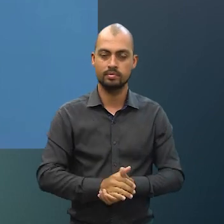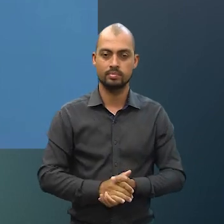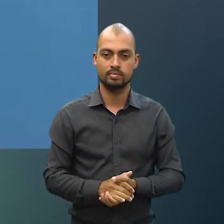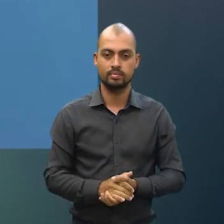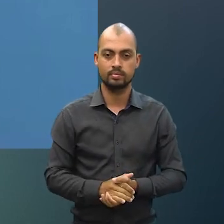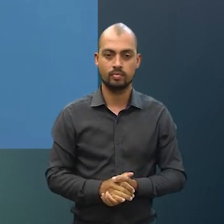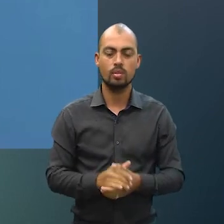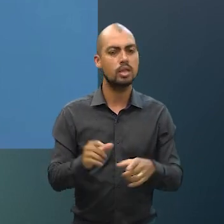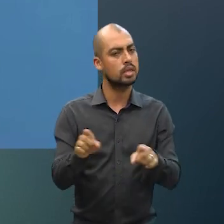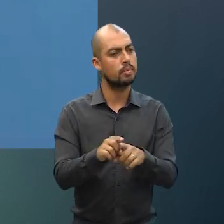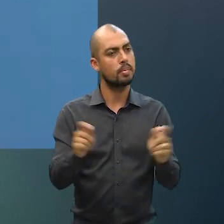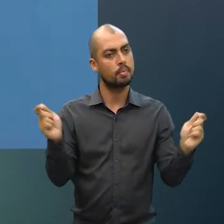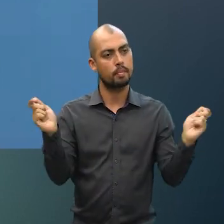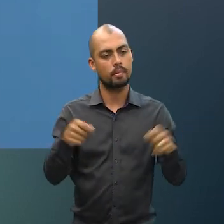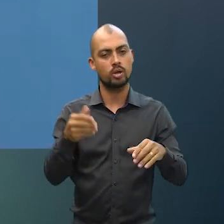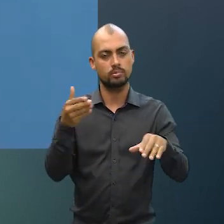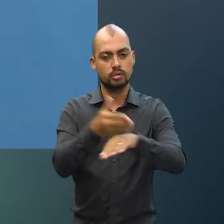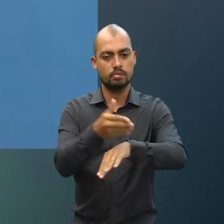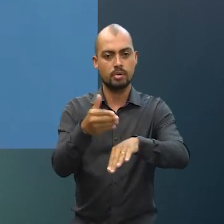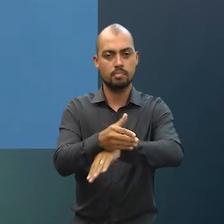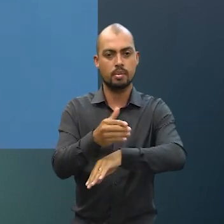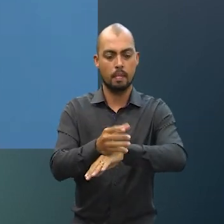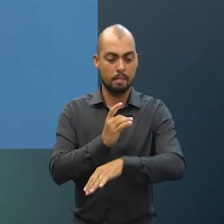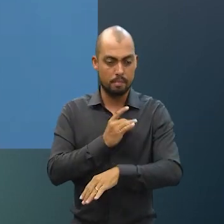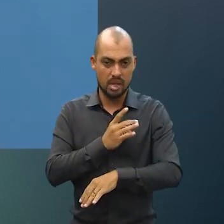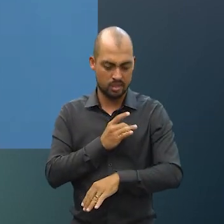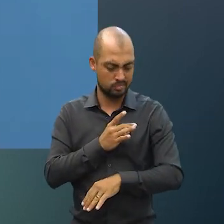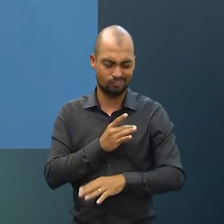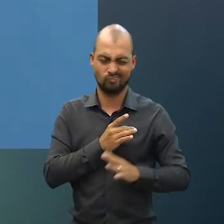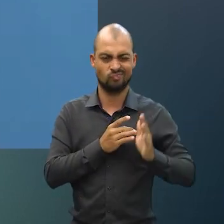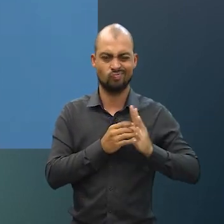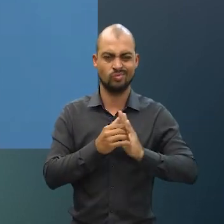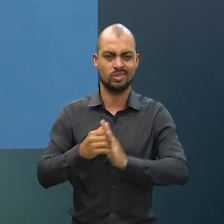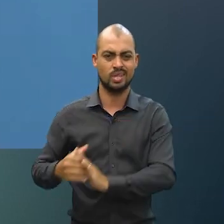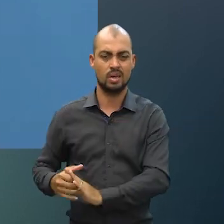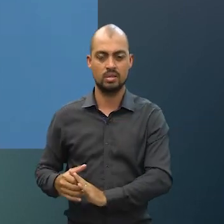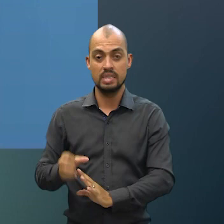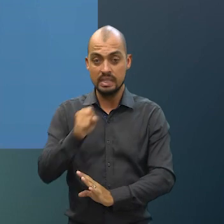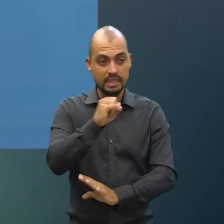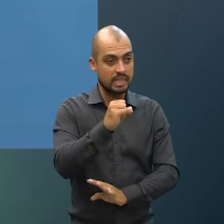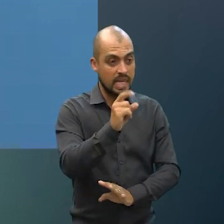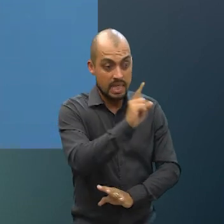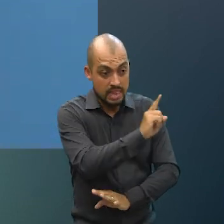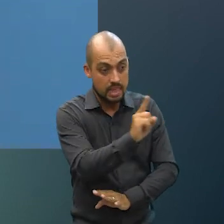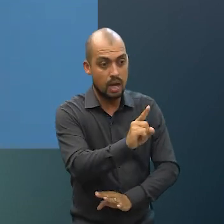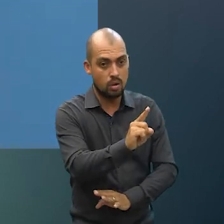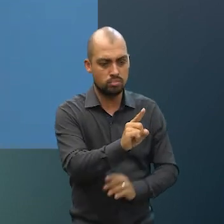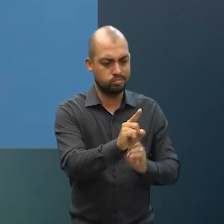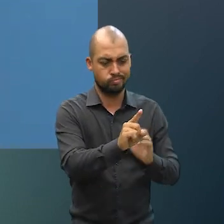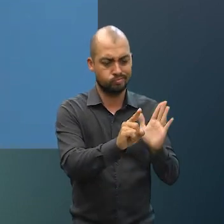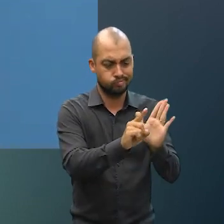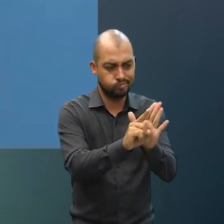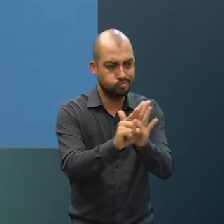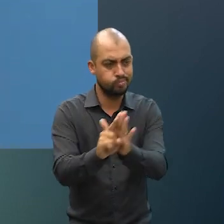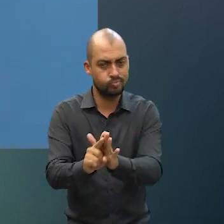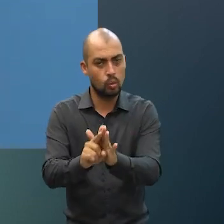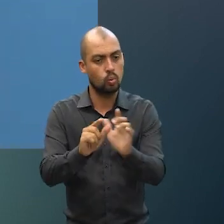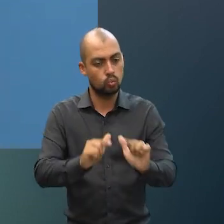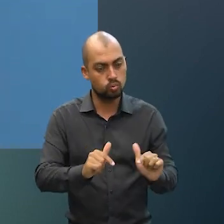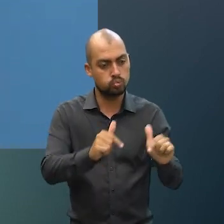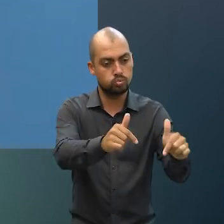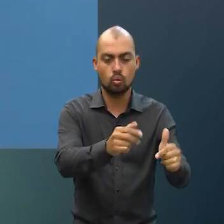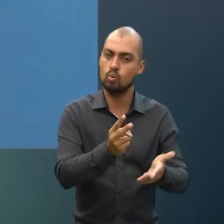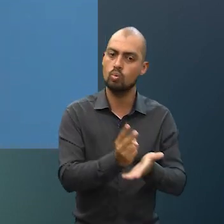E faça acontecer, não tenha medo, não recue no primeiro não. Se falarem que você está fora